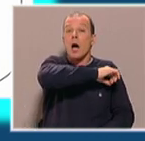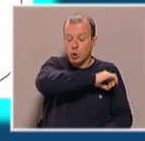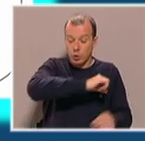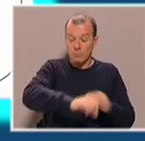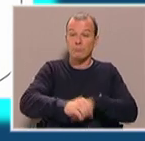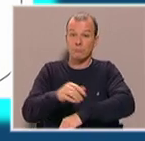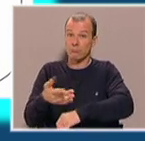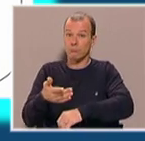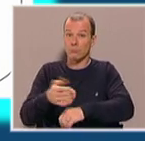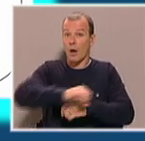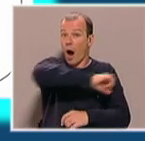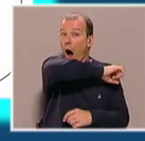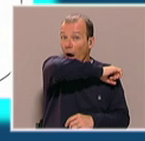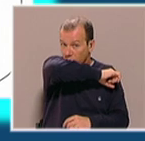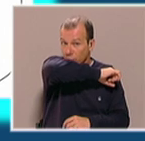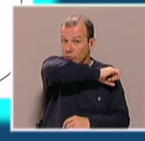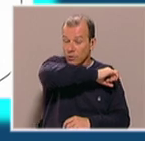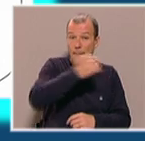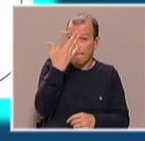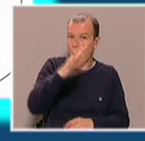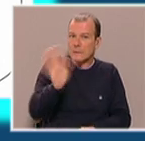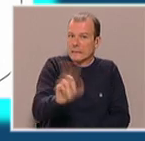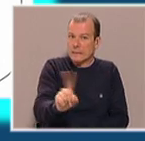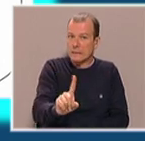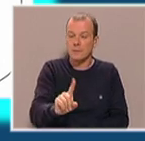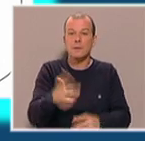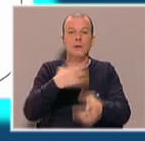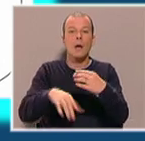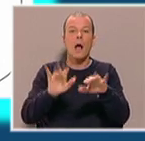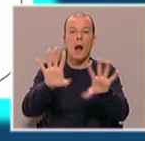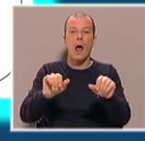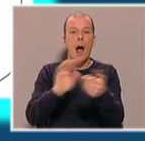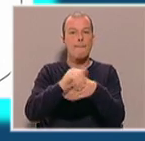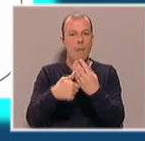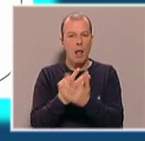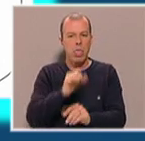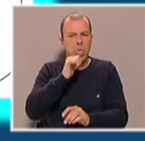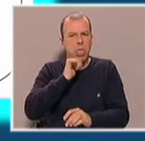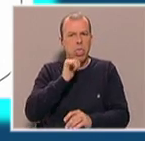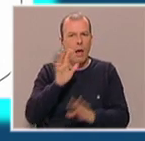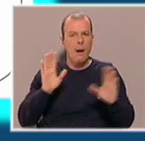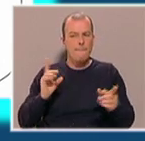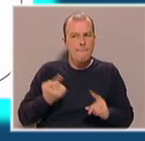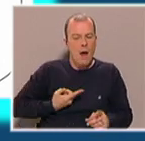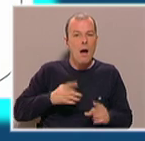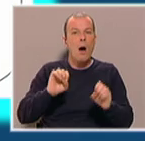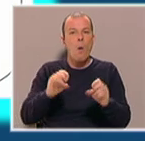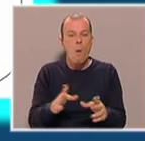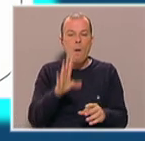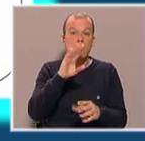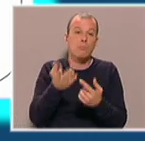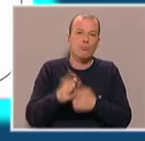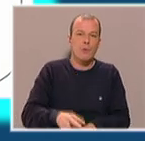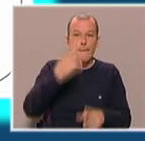dobra interior do cotovelo e nunca para as mãos. Devemos lavar as mãos com bastante regularidade, ou se por acaso